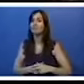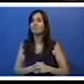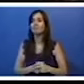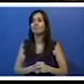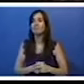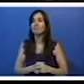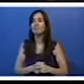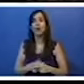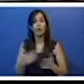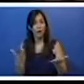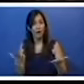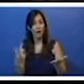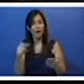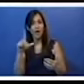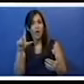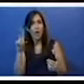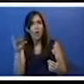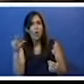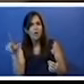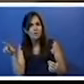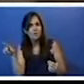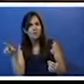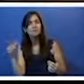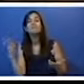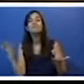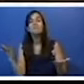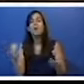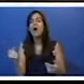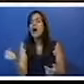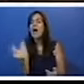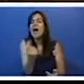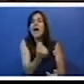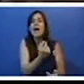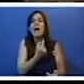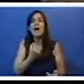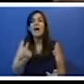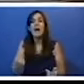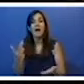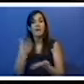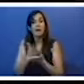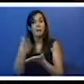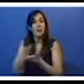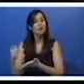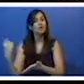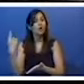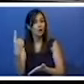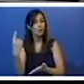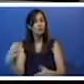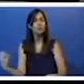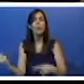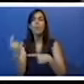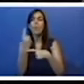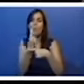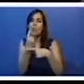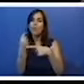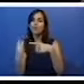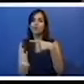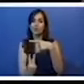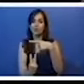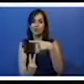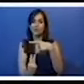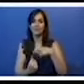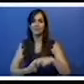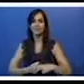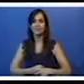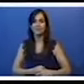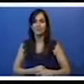Luiz não é isso e cada parte representa uma parte uma parte de